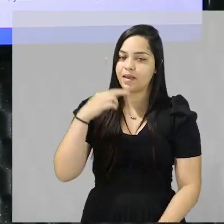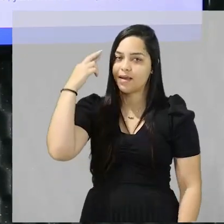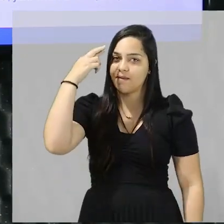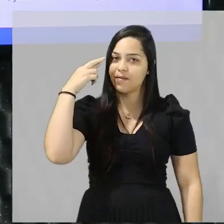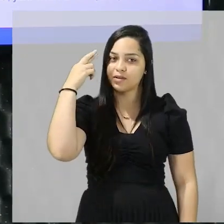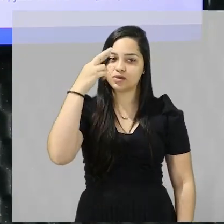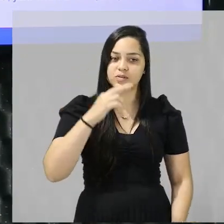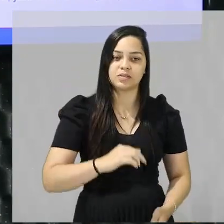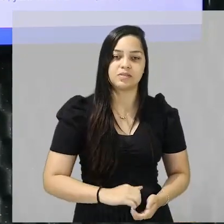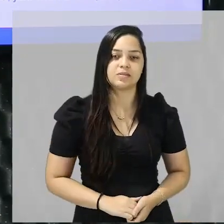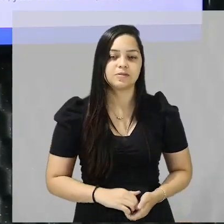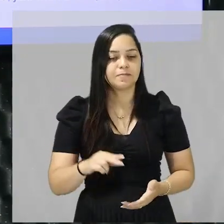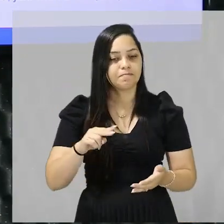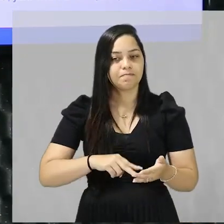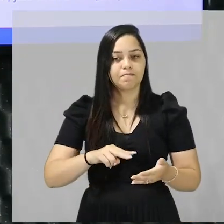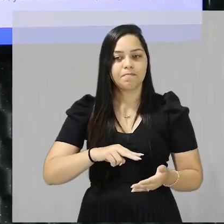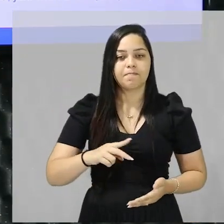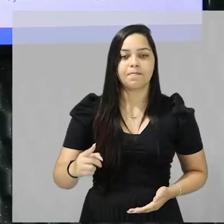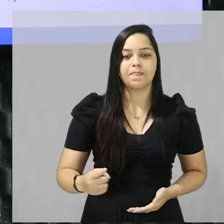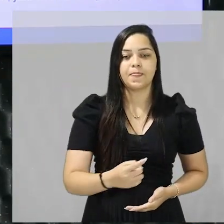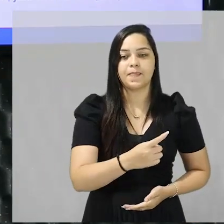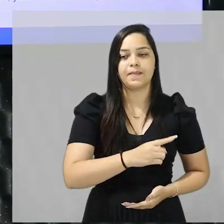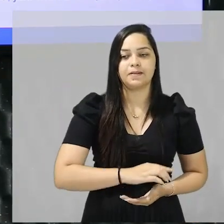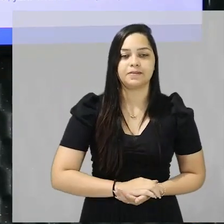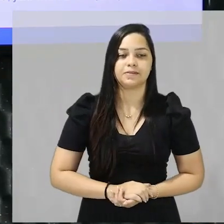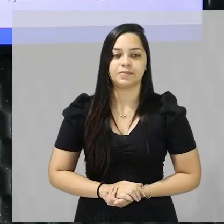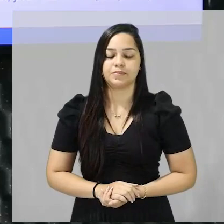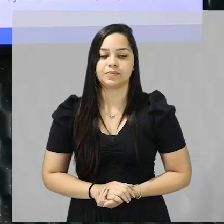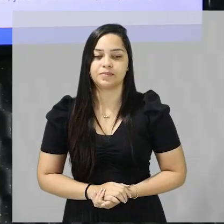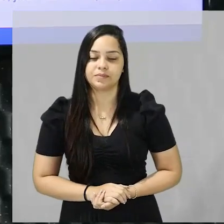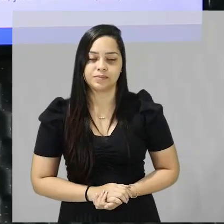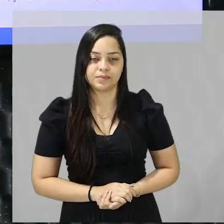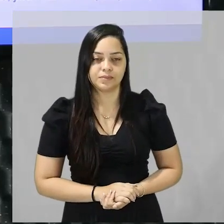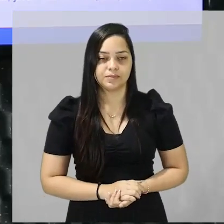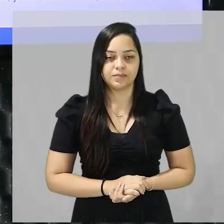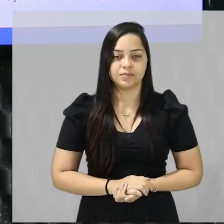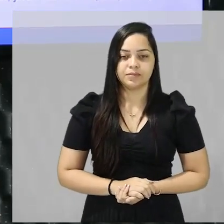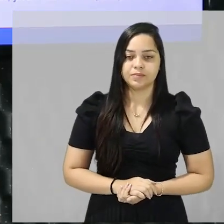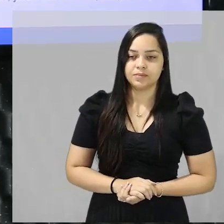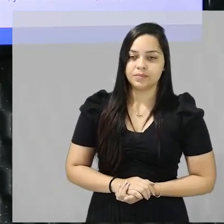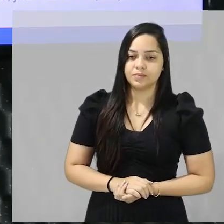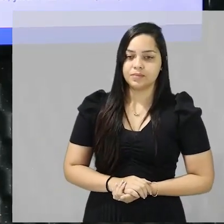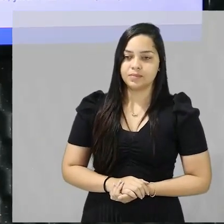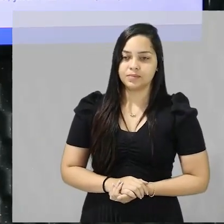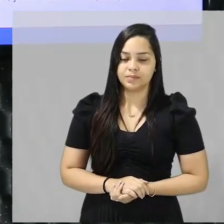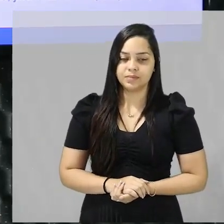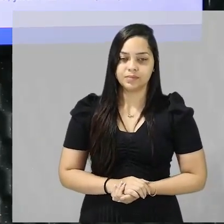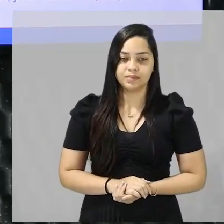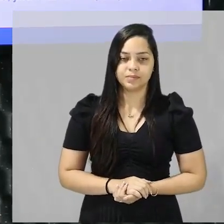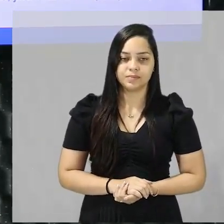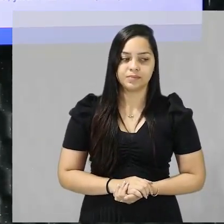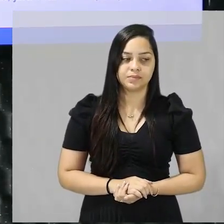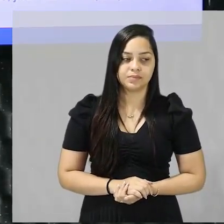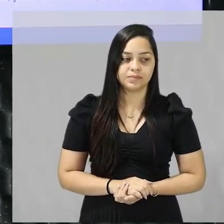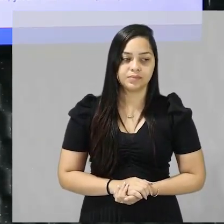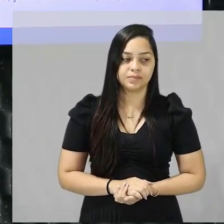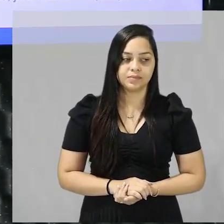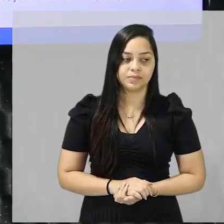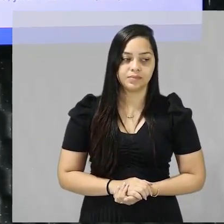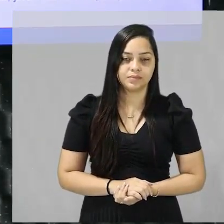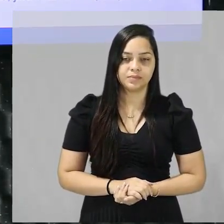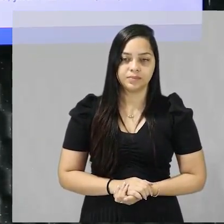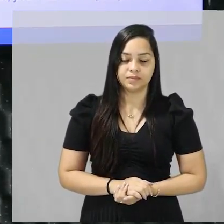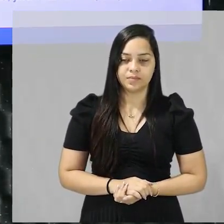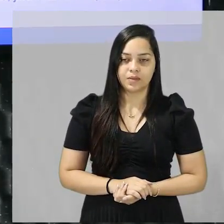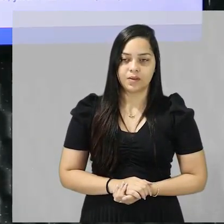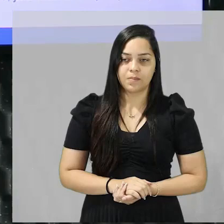reflexões. A criação do Sistema Único de Saúde, o SUS, como uma política para todos, constitui uma das mais